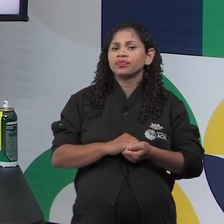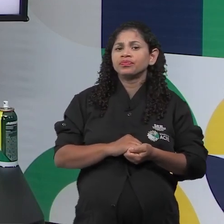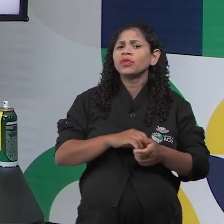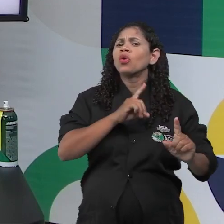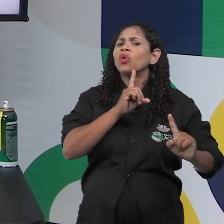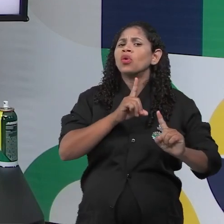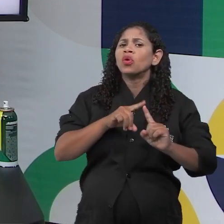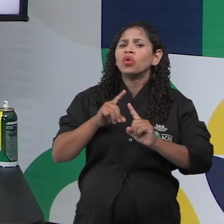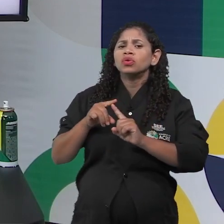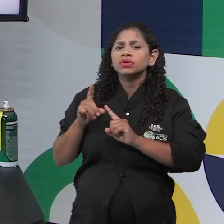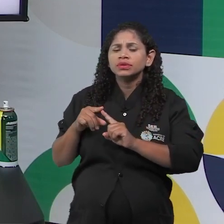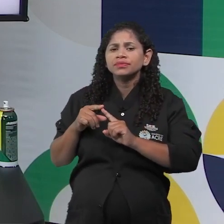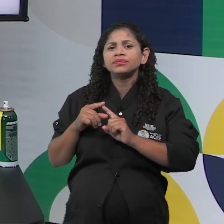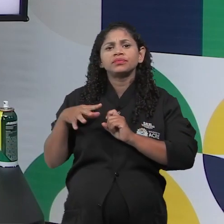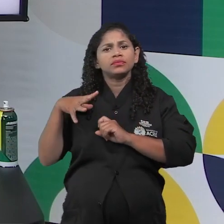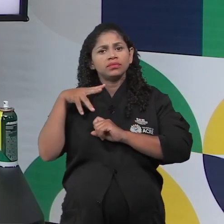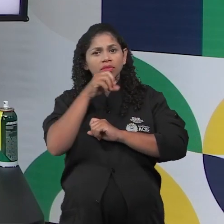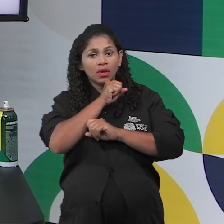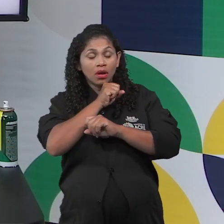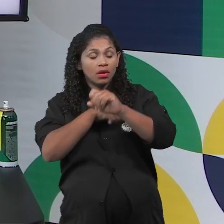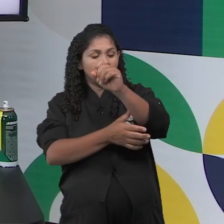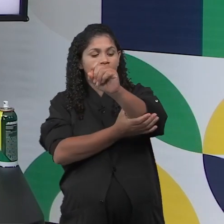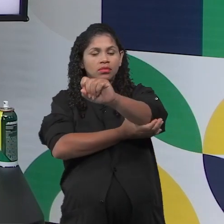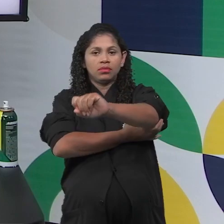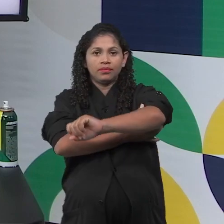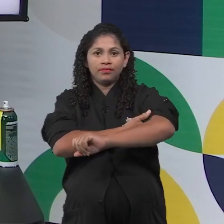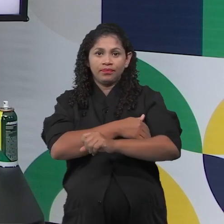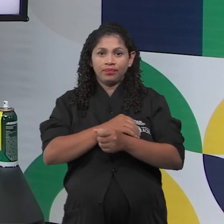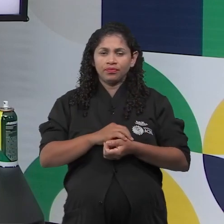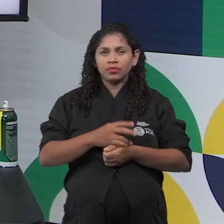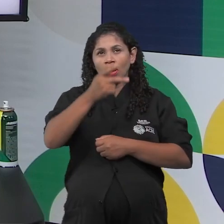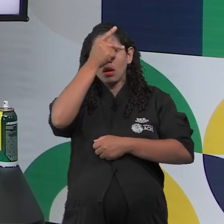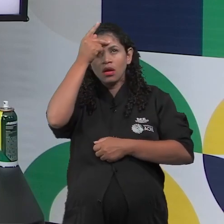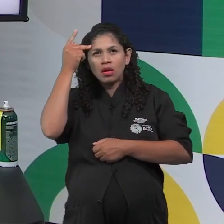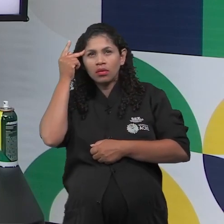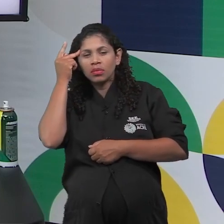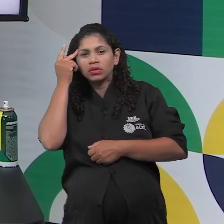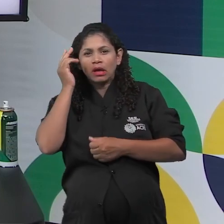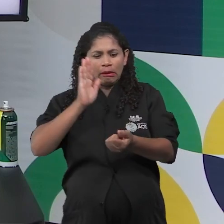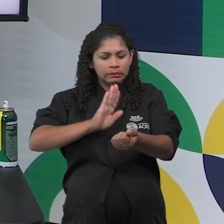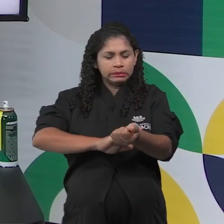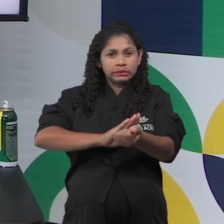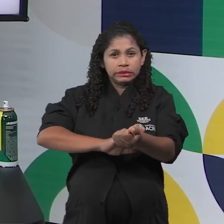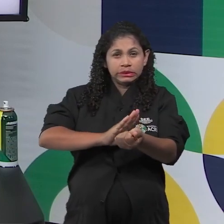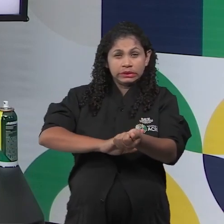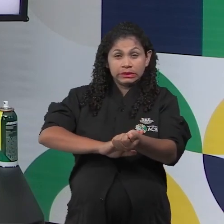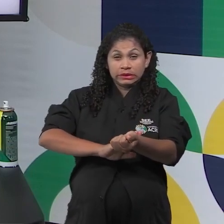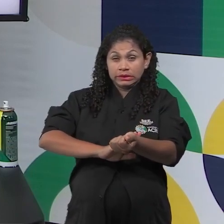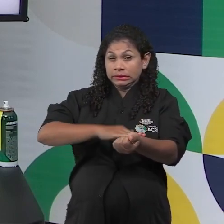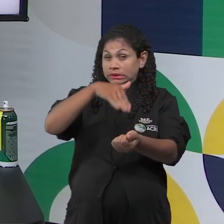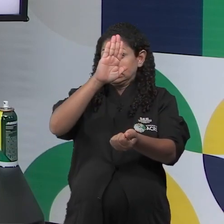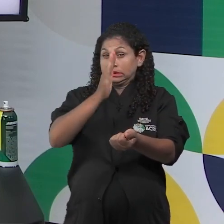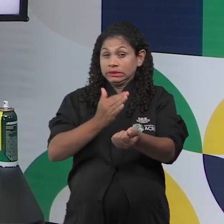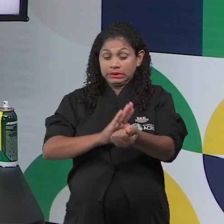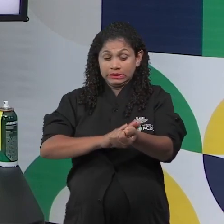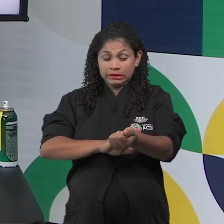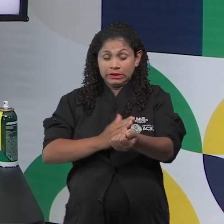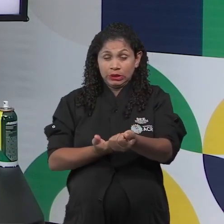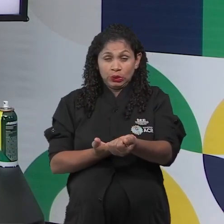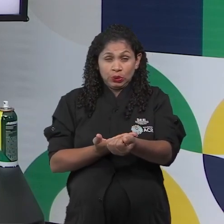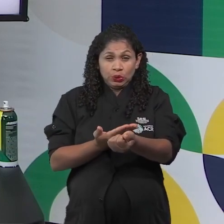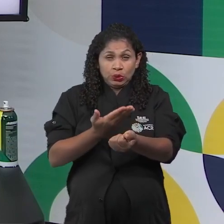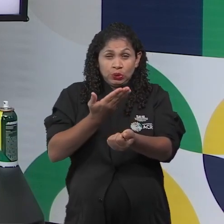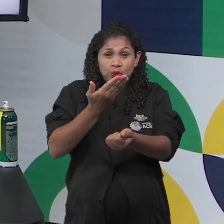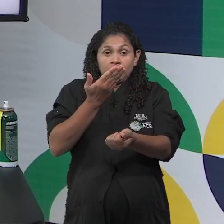que a gente precisa de uma rápida ação? Então, aqui um exemplo. A pessoa está com hipertensão, ela está ali com uma pressão bem alta, né? E ela precisa